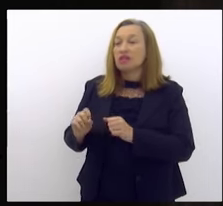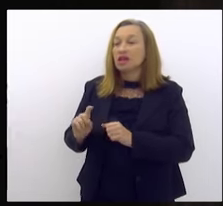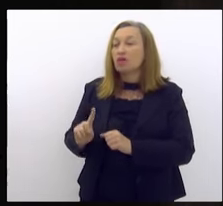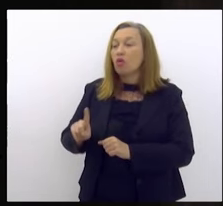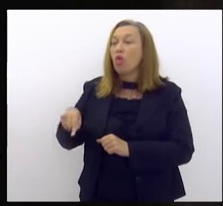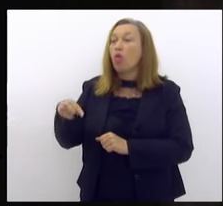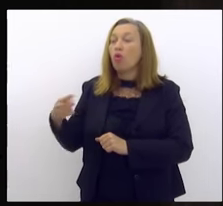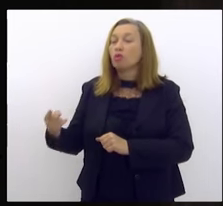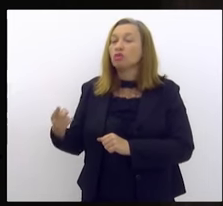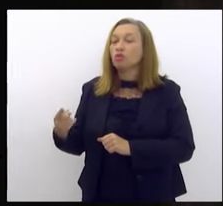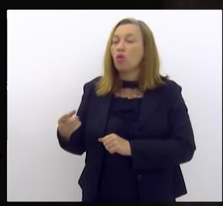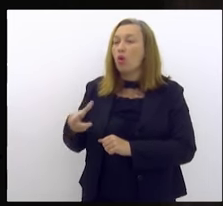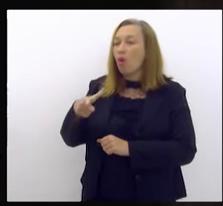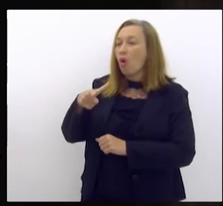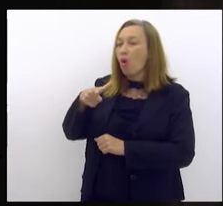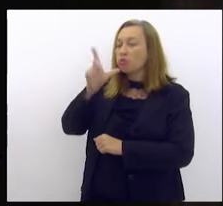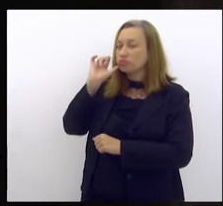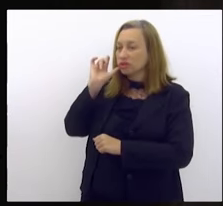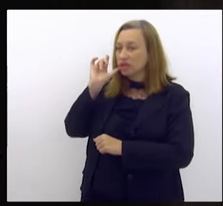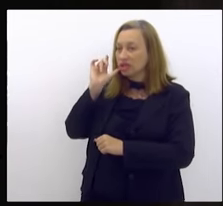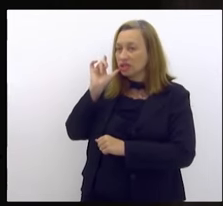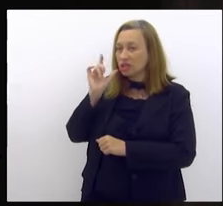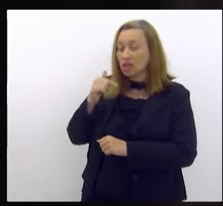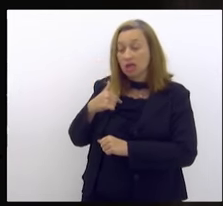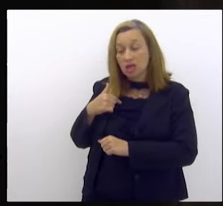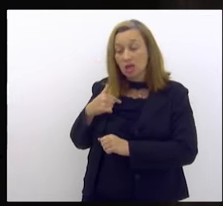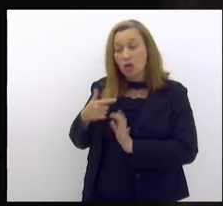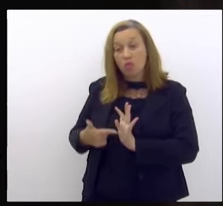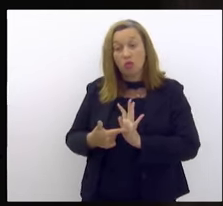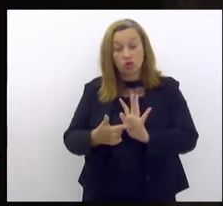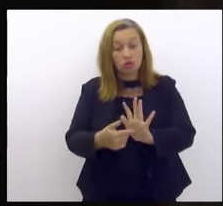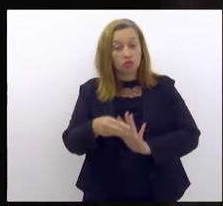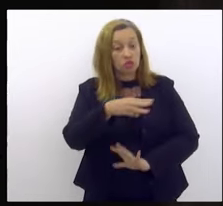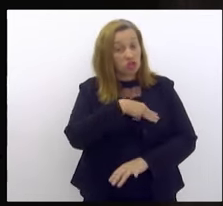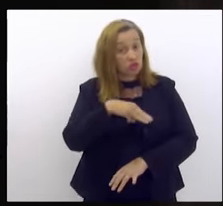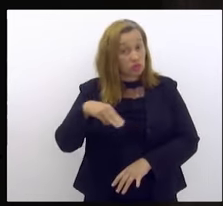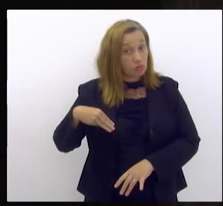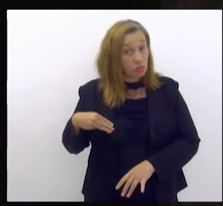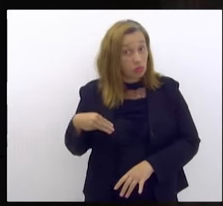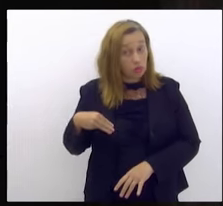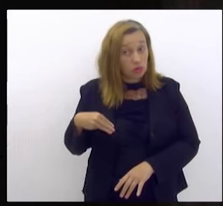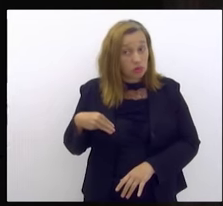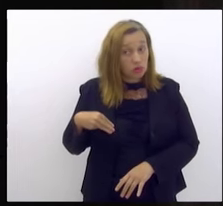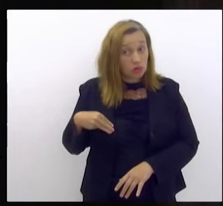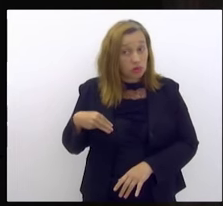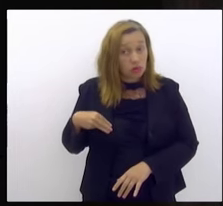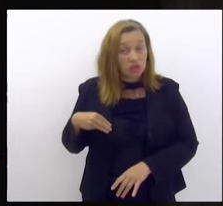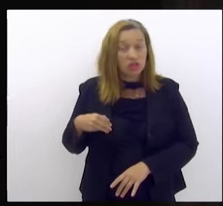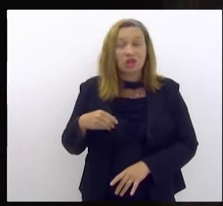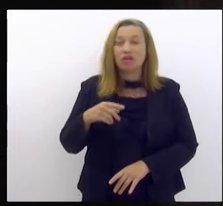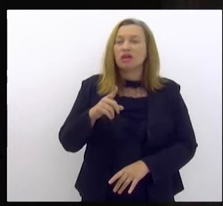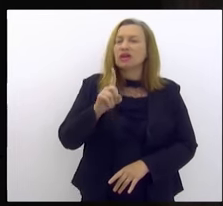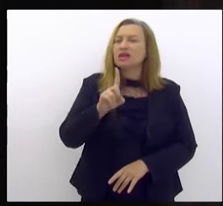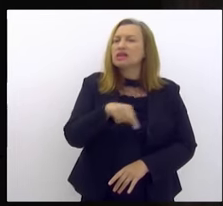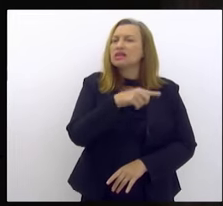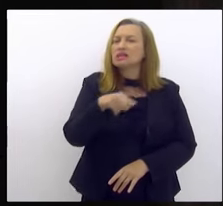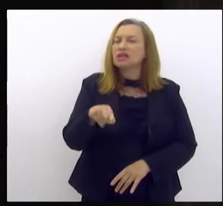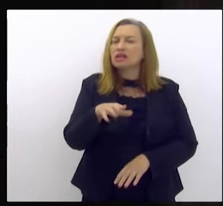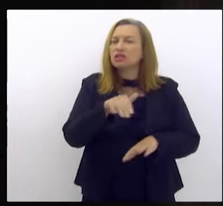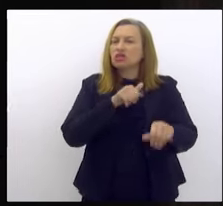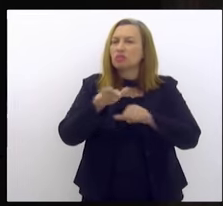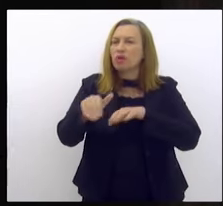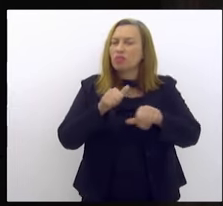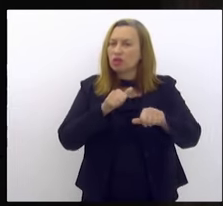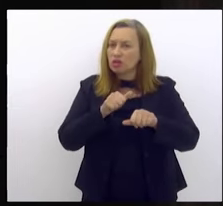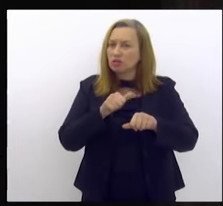alvo de minha denúncia no dia anterior. Eu mostrei ao Ministério Público que eles estavam cancelando o chamamento público,